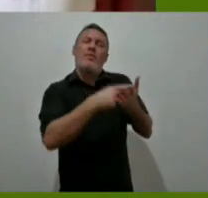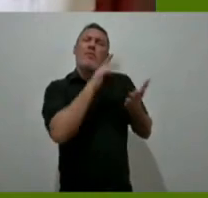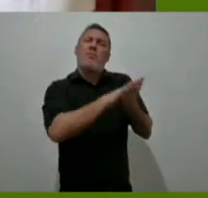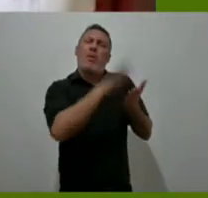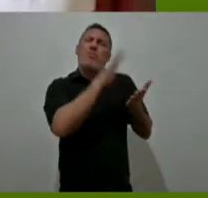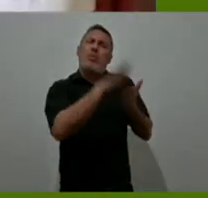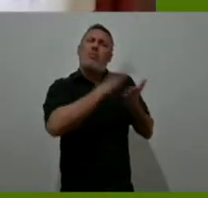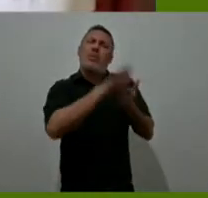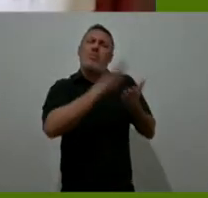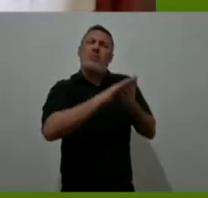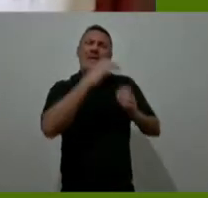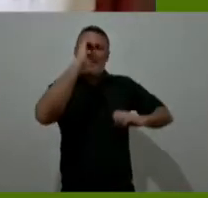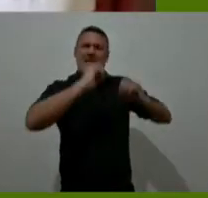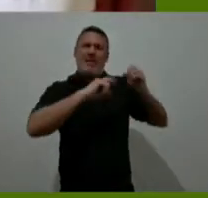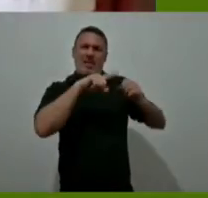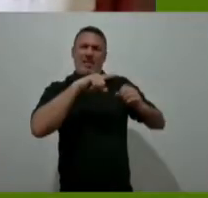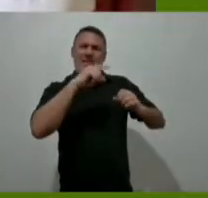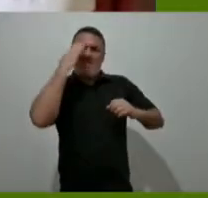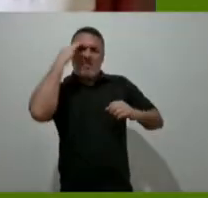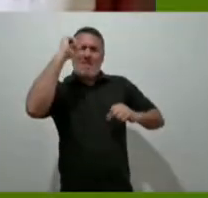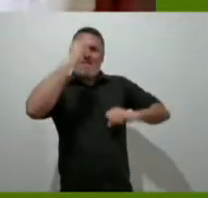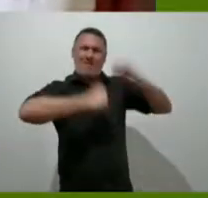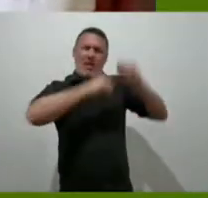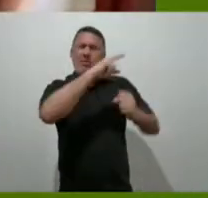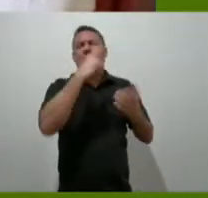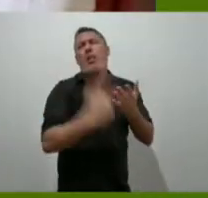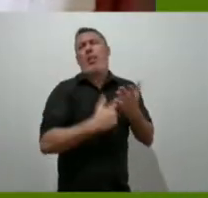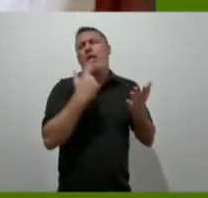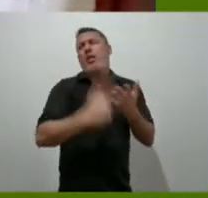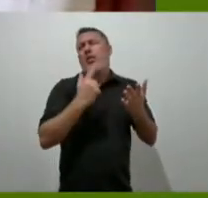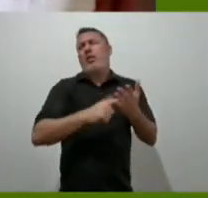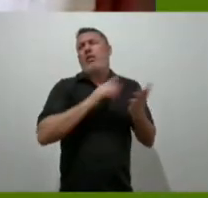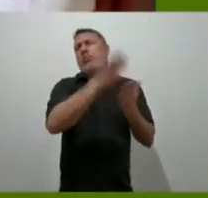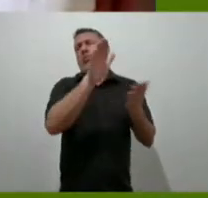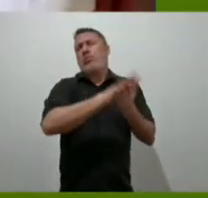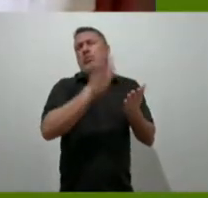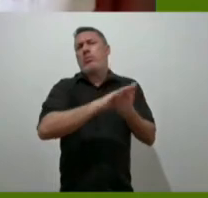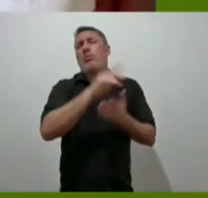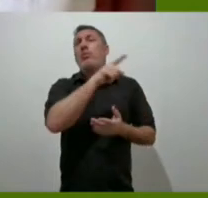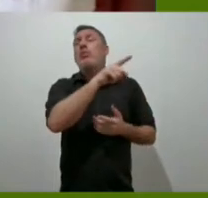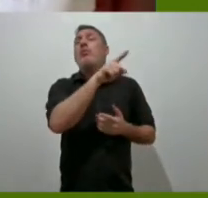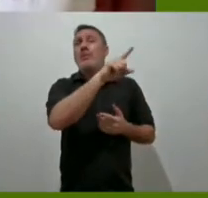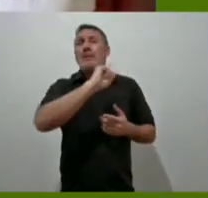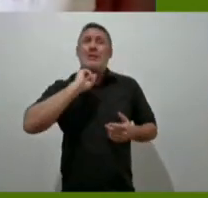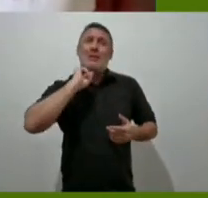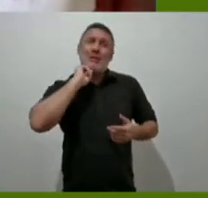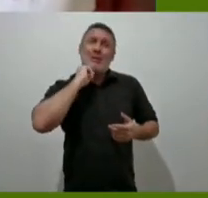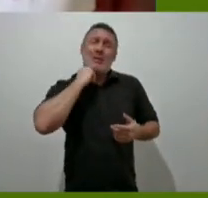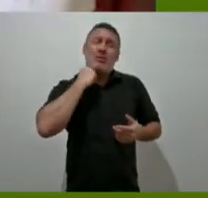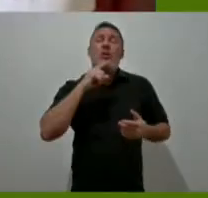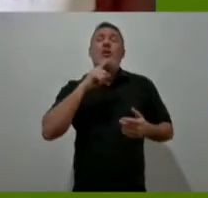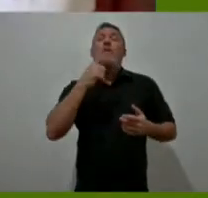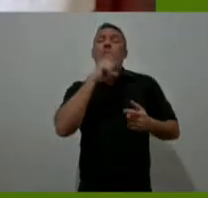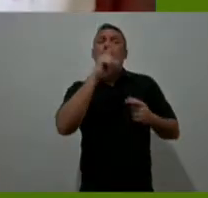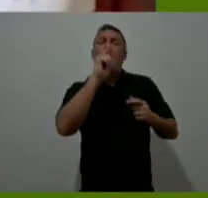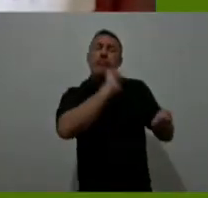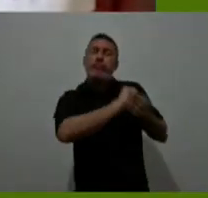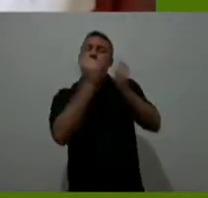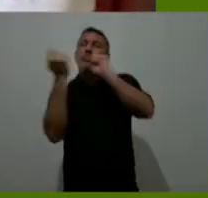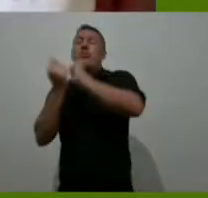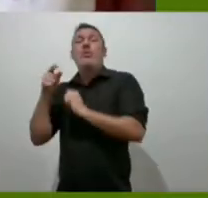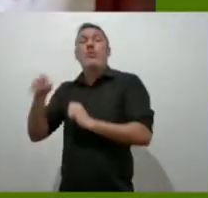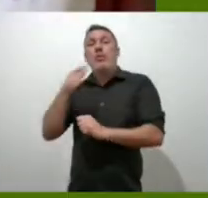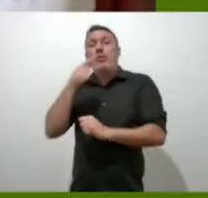talvez centenas de milhões de livros por ano, com a nossa florestinha lá em Moraes. Nós temos a capacidade de